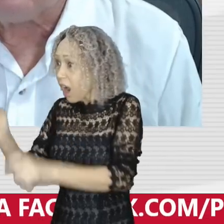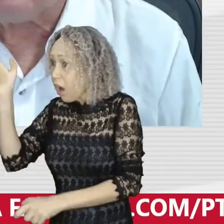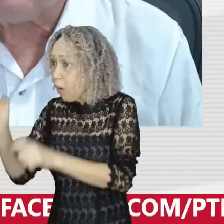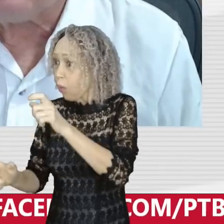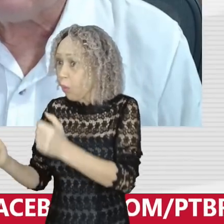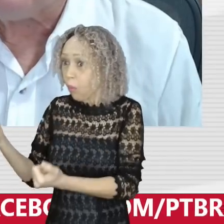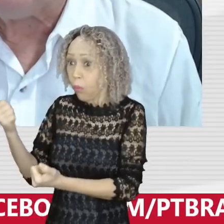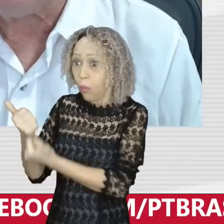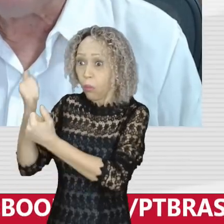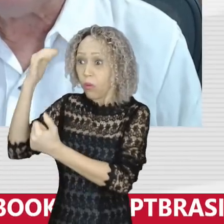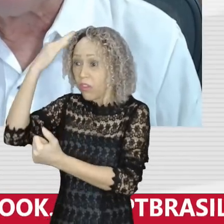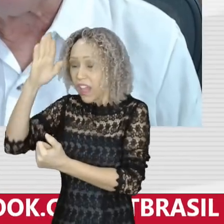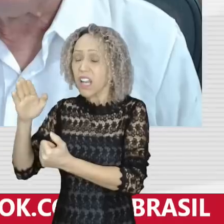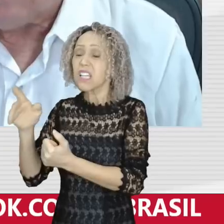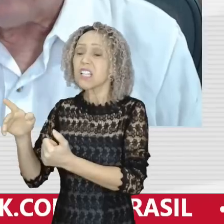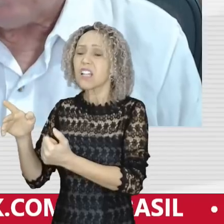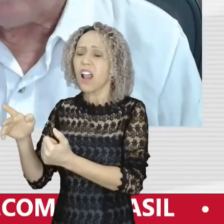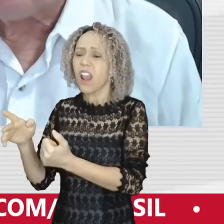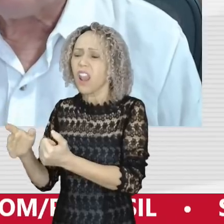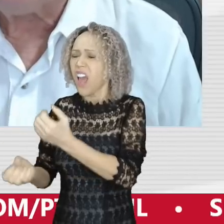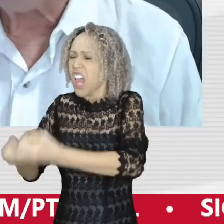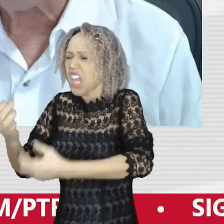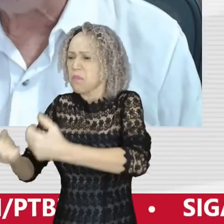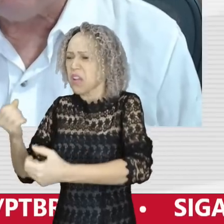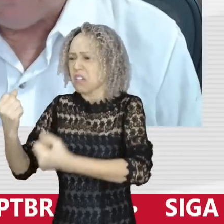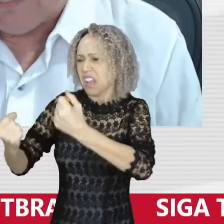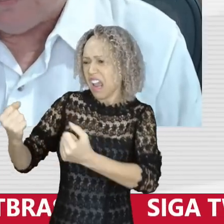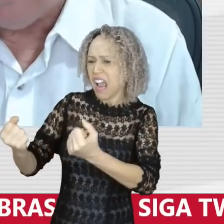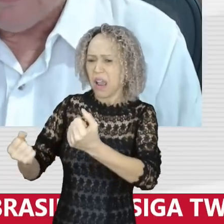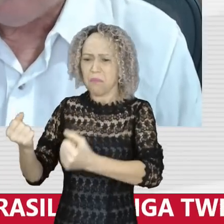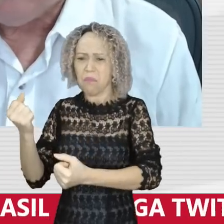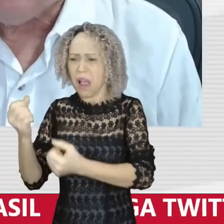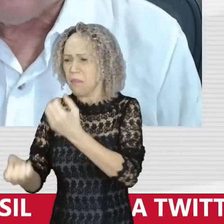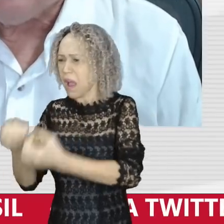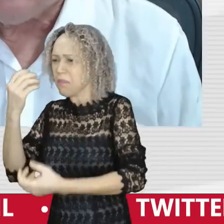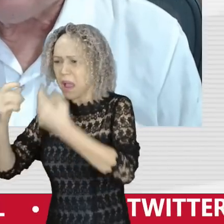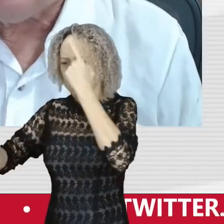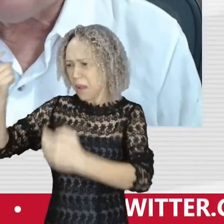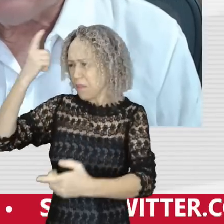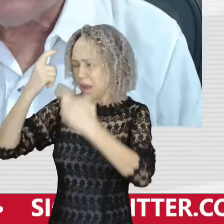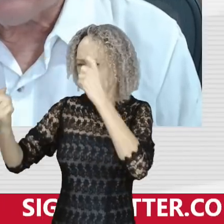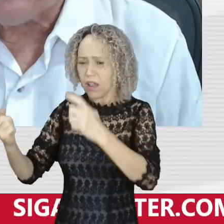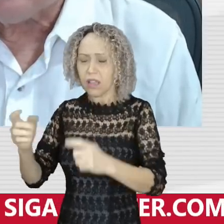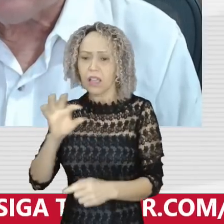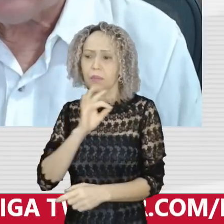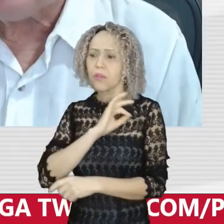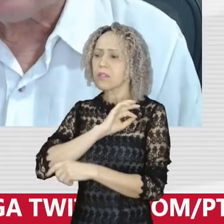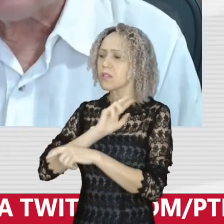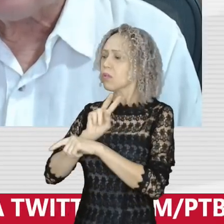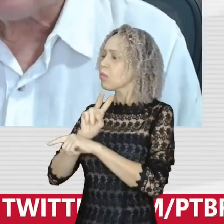ninguém foi preso, a polícia também ali mantendo a ordem, né? Mas sem punir os culpados que estavam promovendo tudo aquilo.